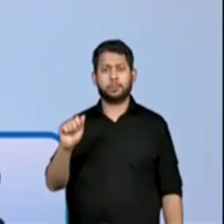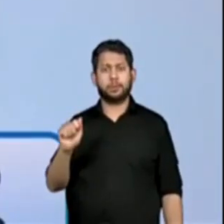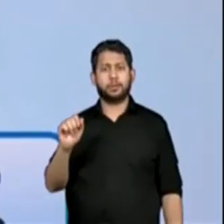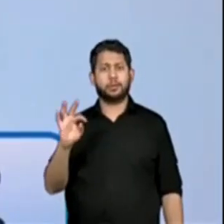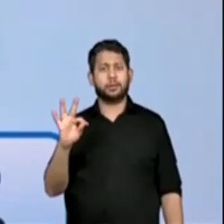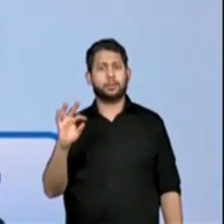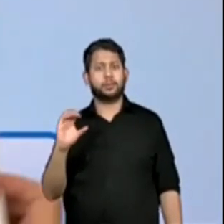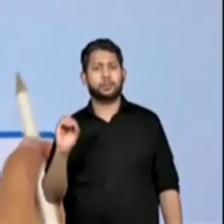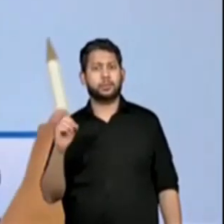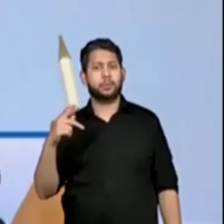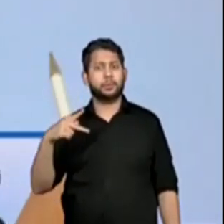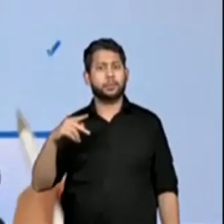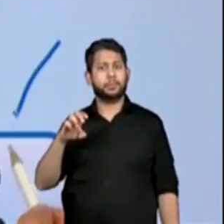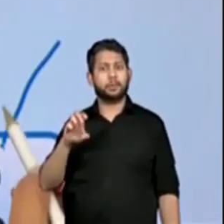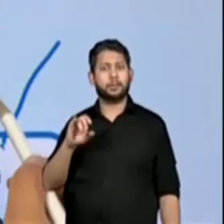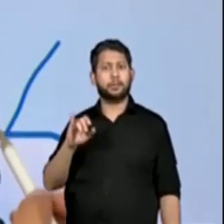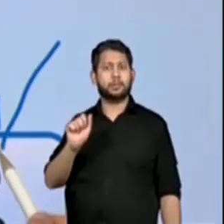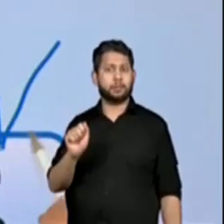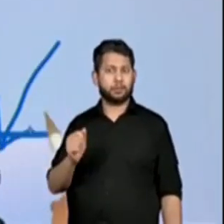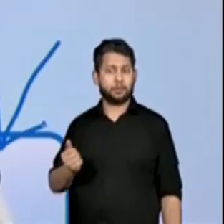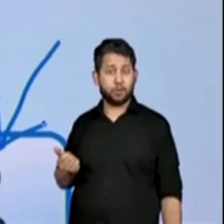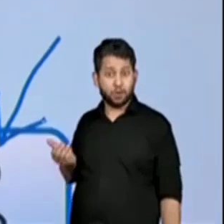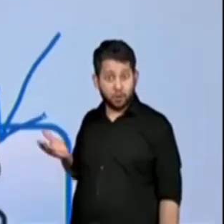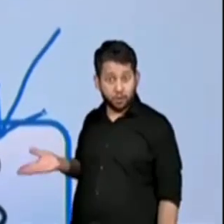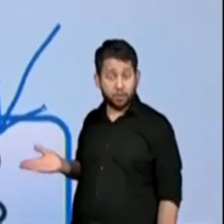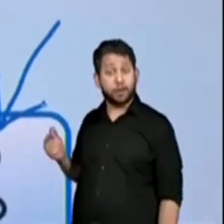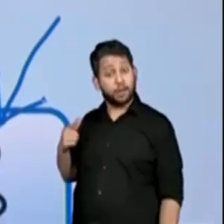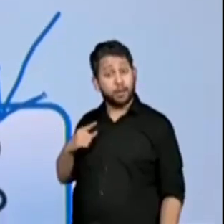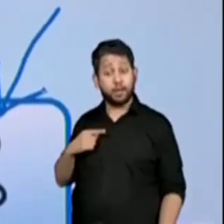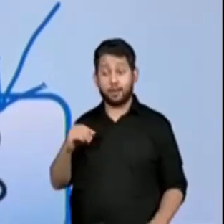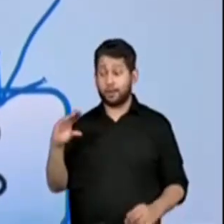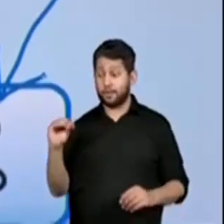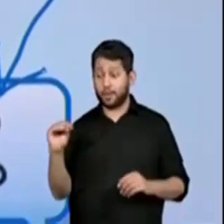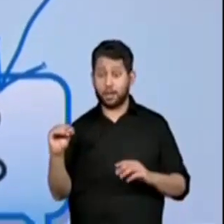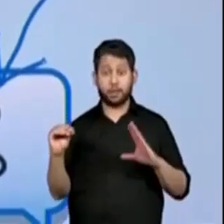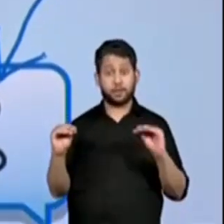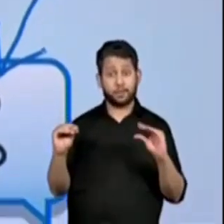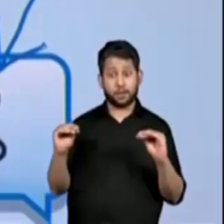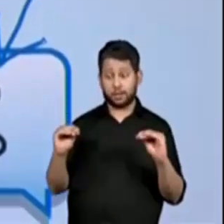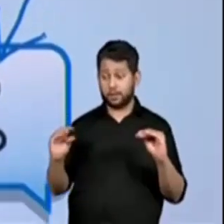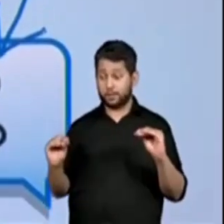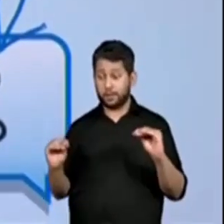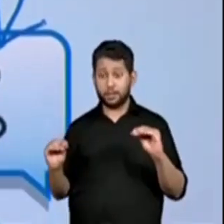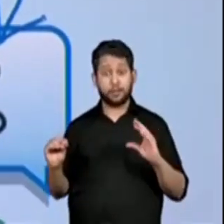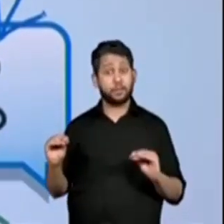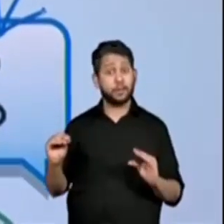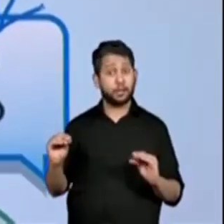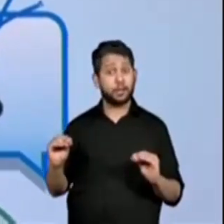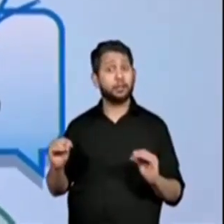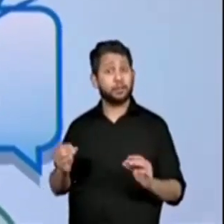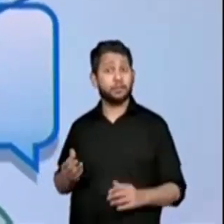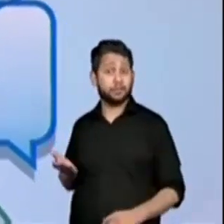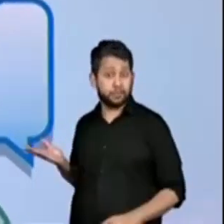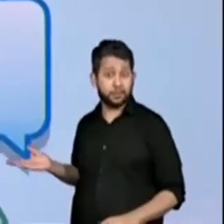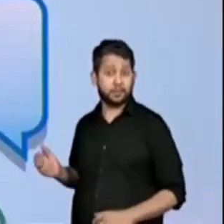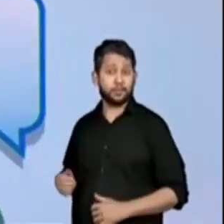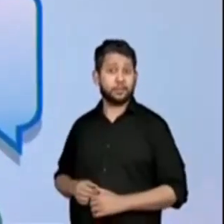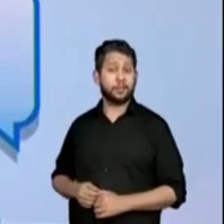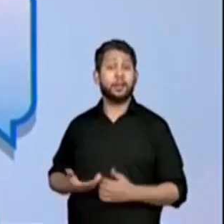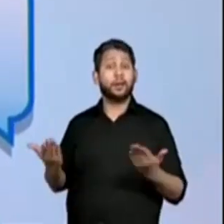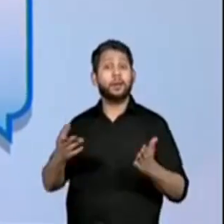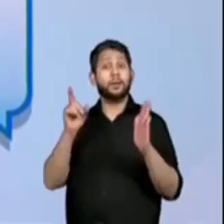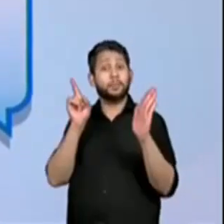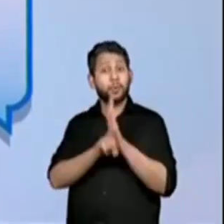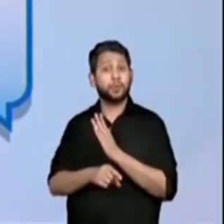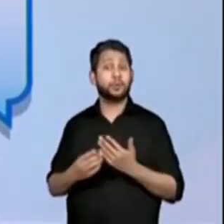O que é uma onomatopeia? E aqui a gente tem as falas nos diversos tipos de balões. Agora a pergunta